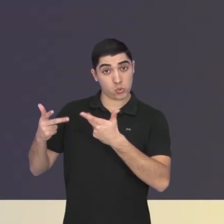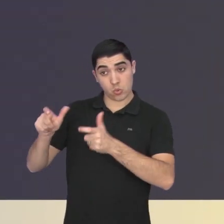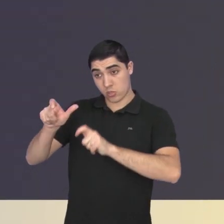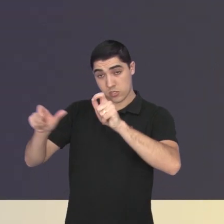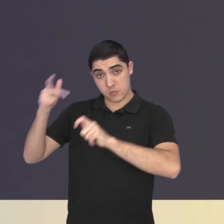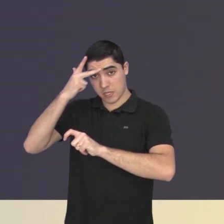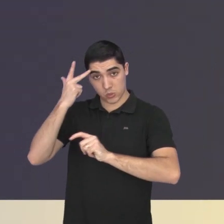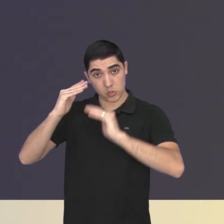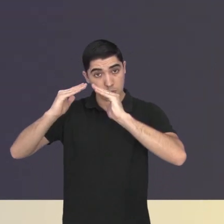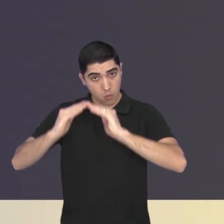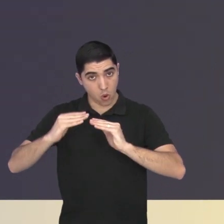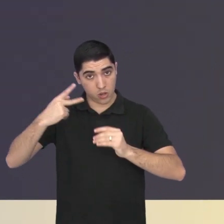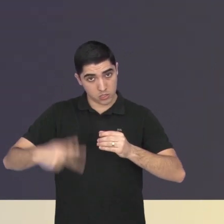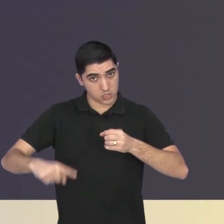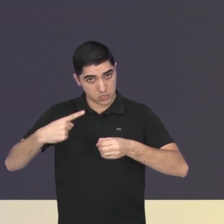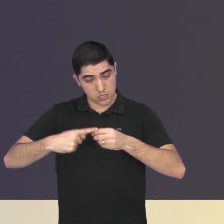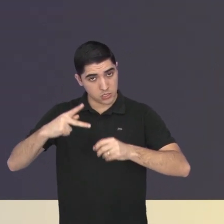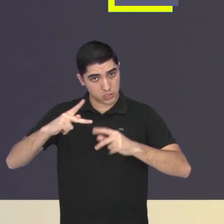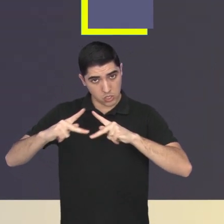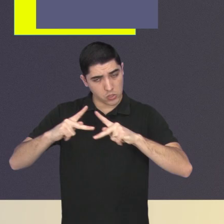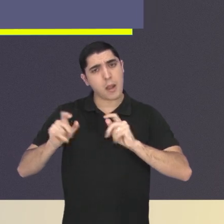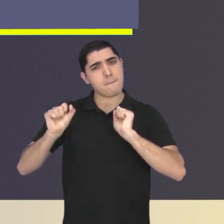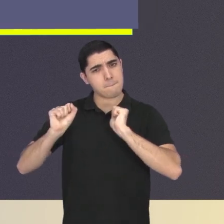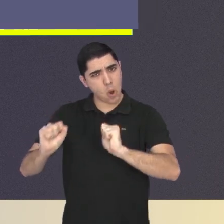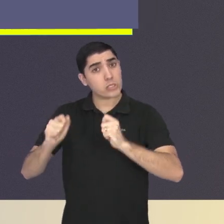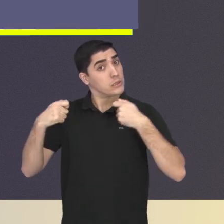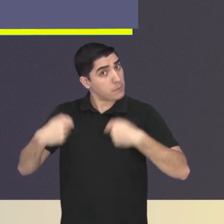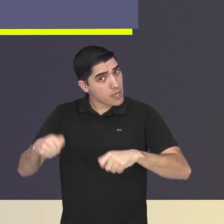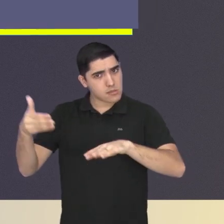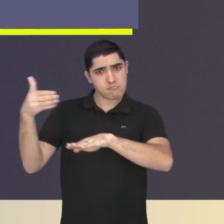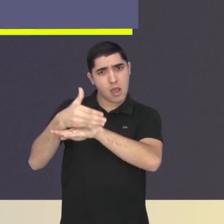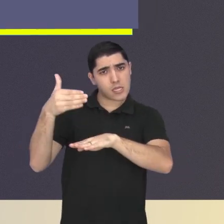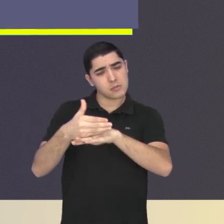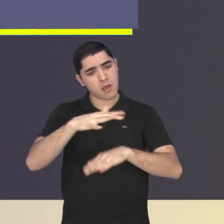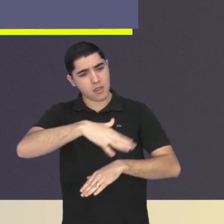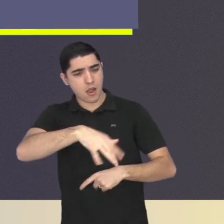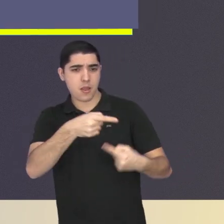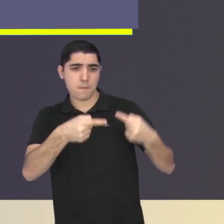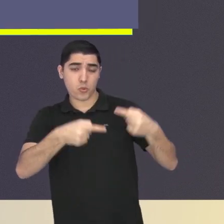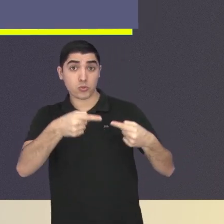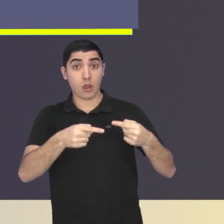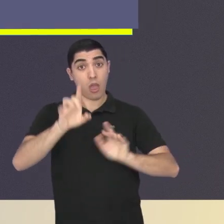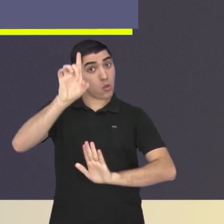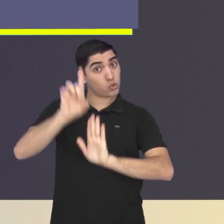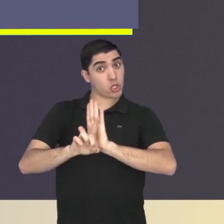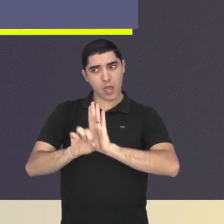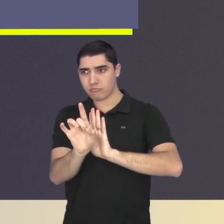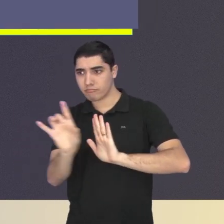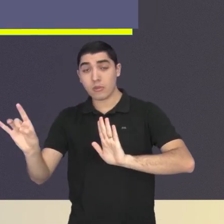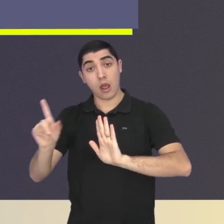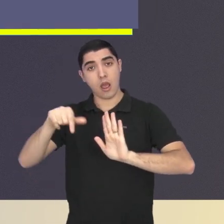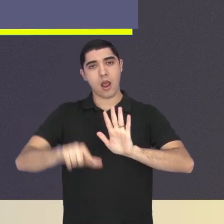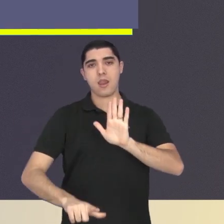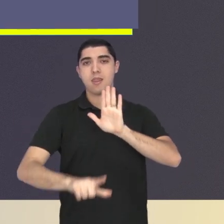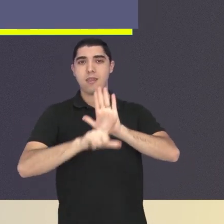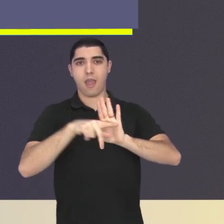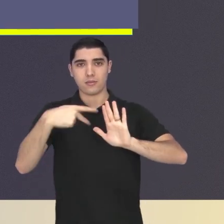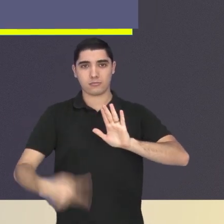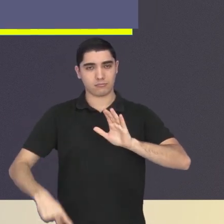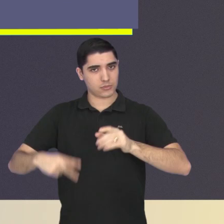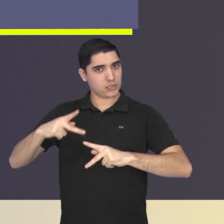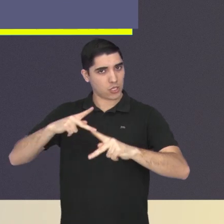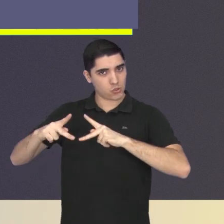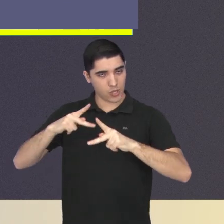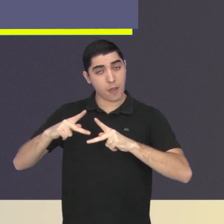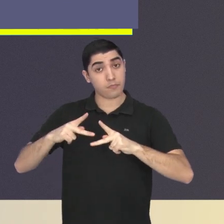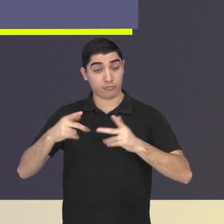Todo cidadão de São José dos Campos pode e deve participar ativamente da política da cidade, direito garantido pela Lei Orgânica